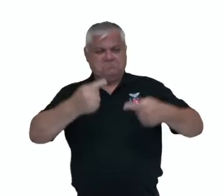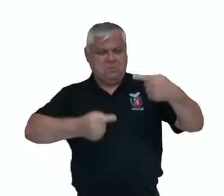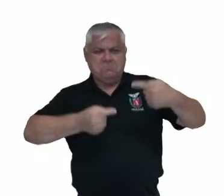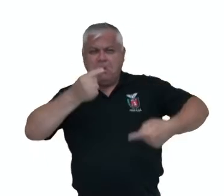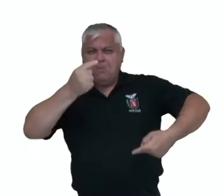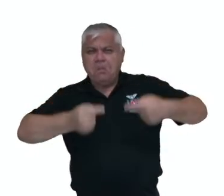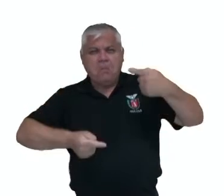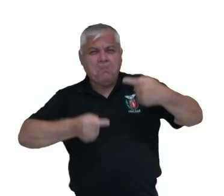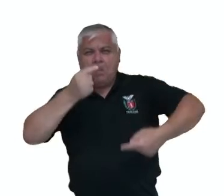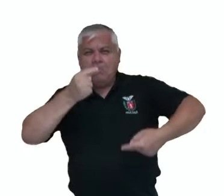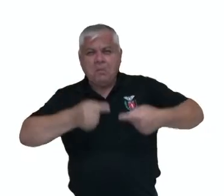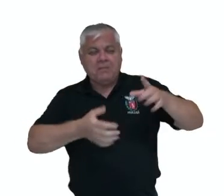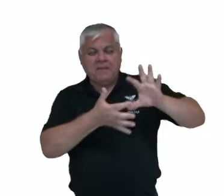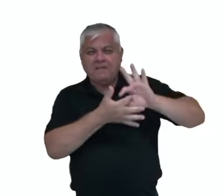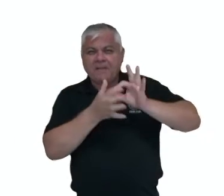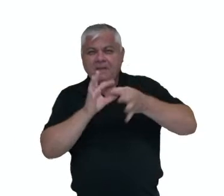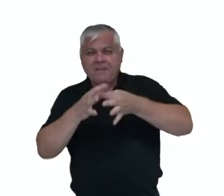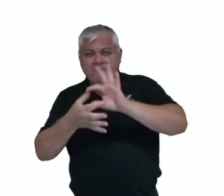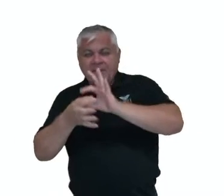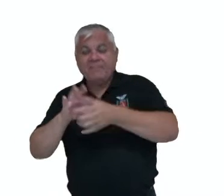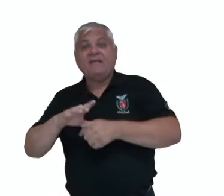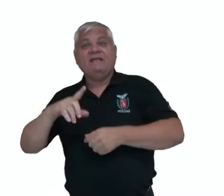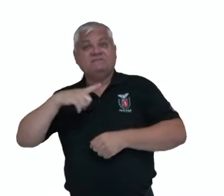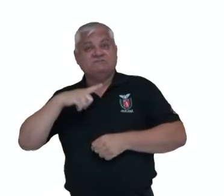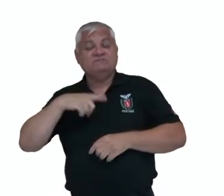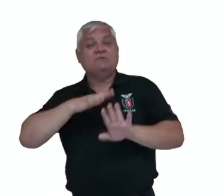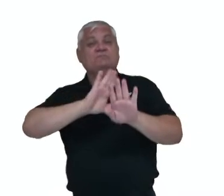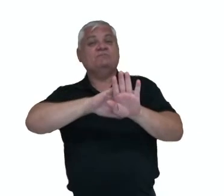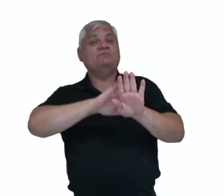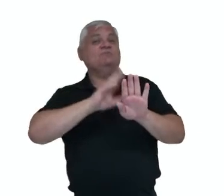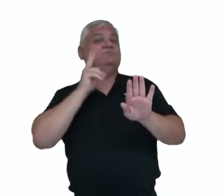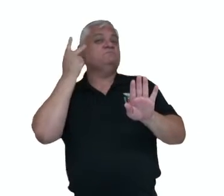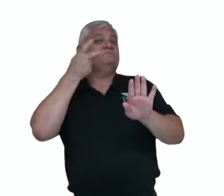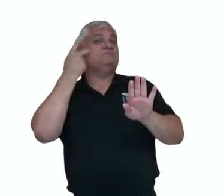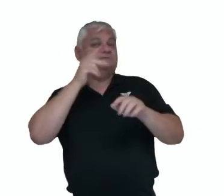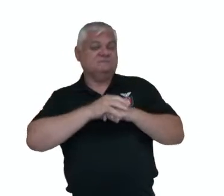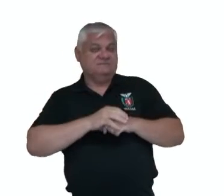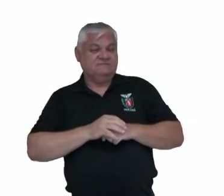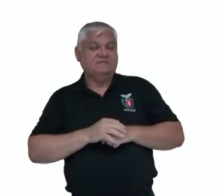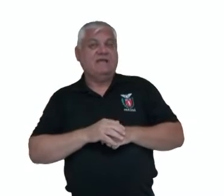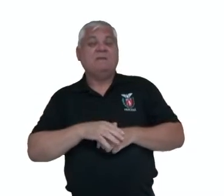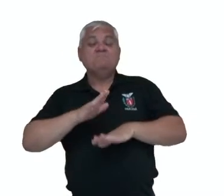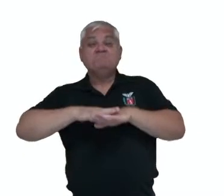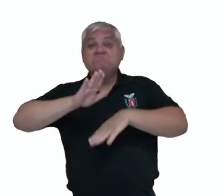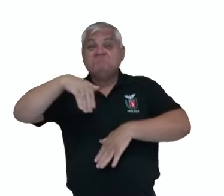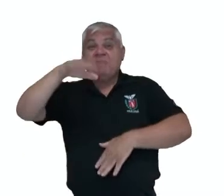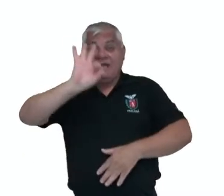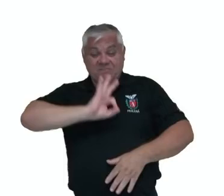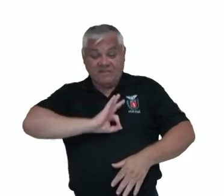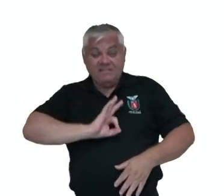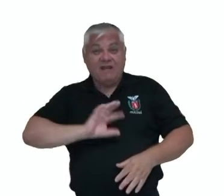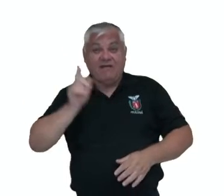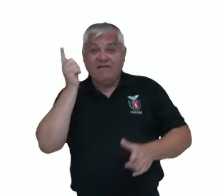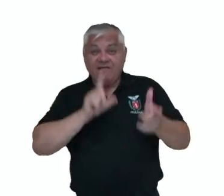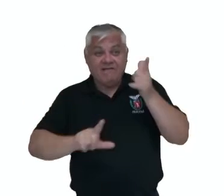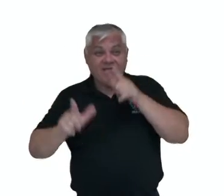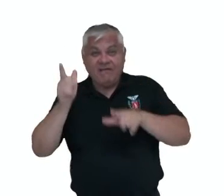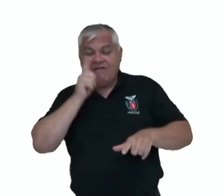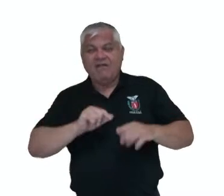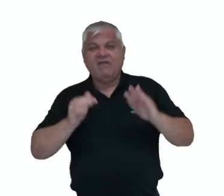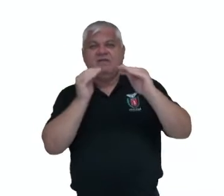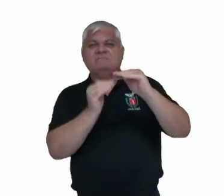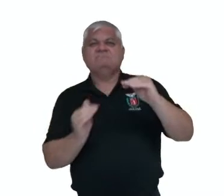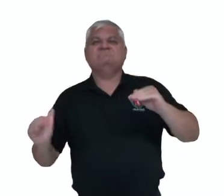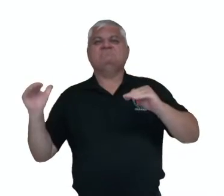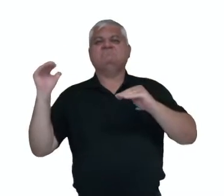um esporte, tinha uma parte política por trás. Então, quem ganhasse mais medalhas ali, teria, né, que